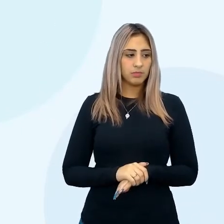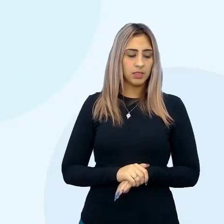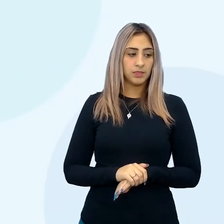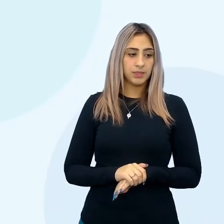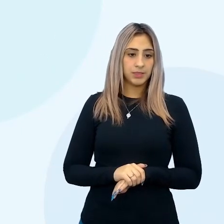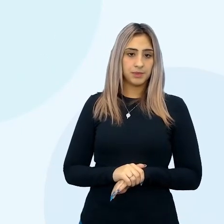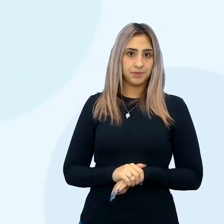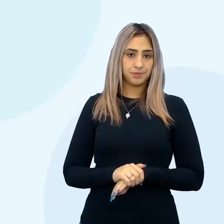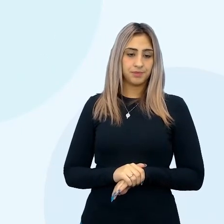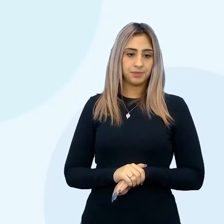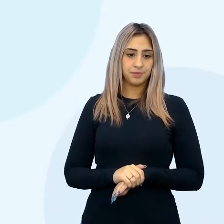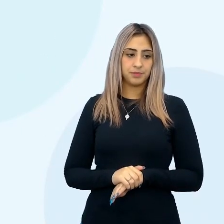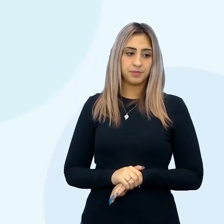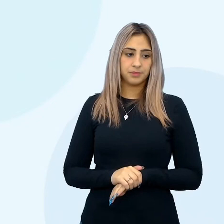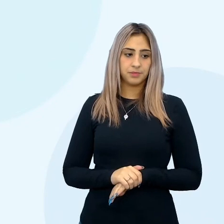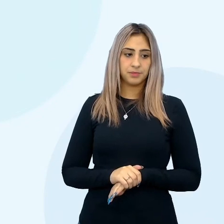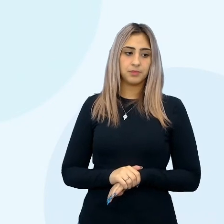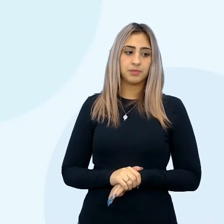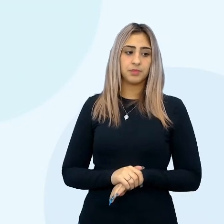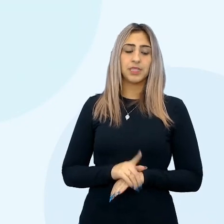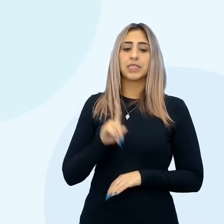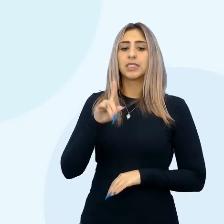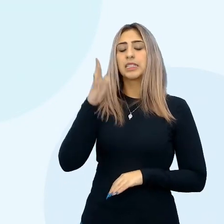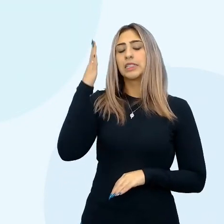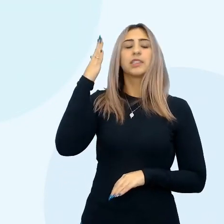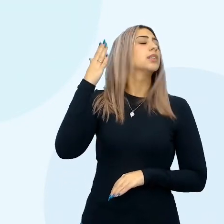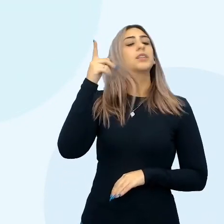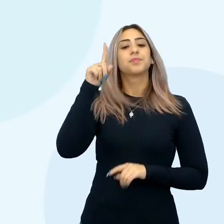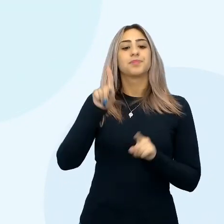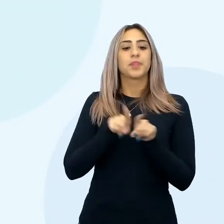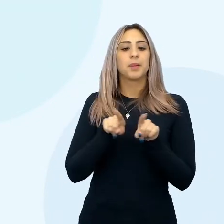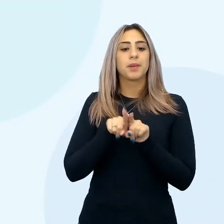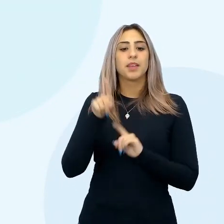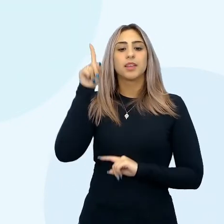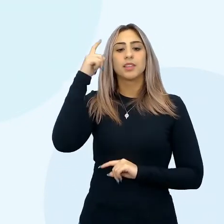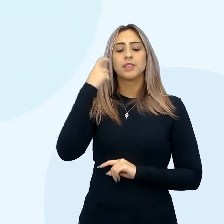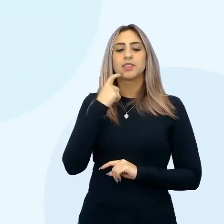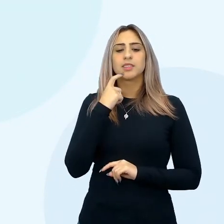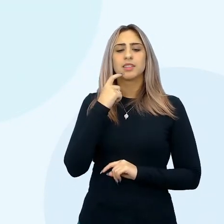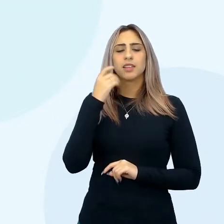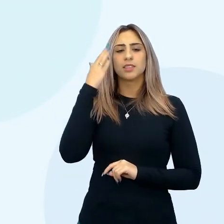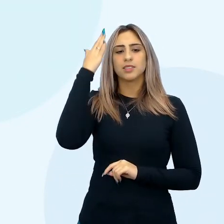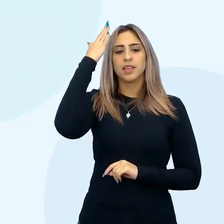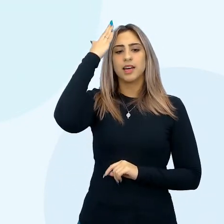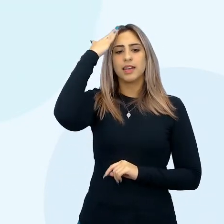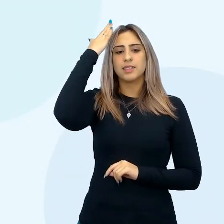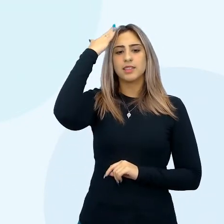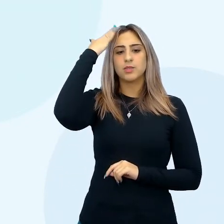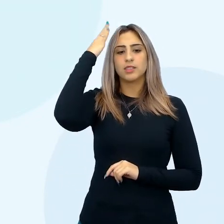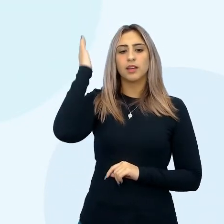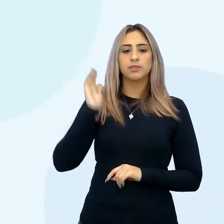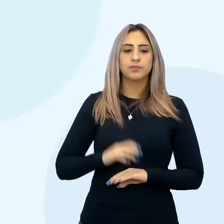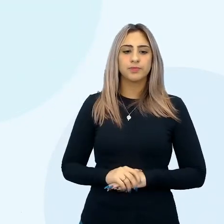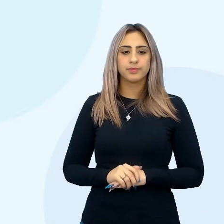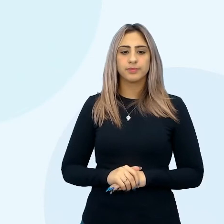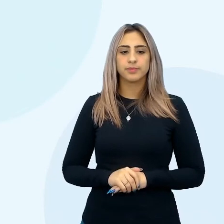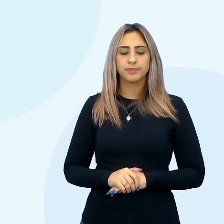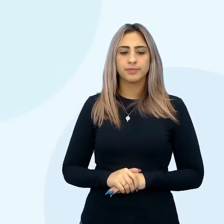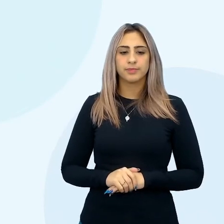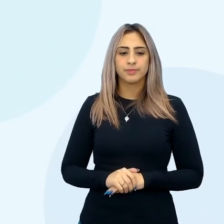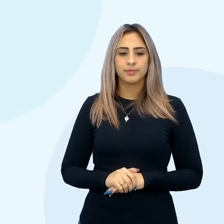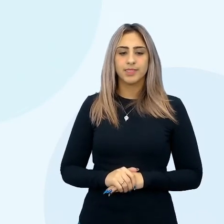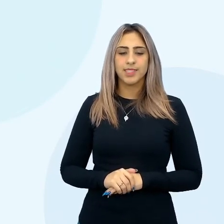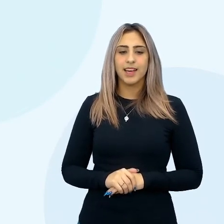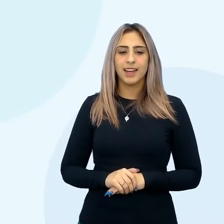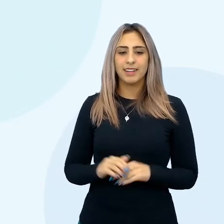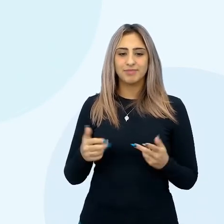encontram. Mas, olha só, Ceará, Terra em Transe, Glauber Rocha, 67. Glauber Rocha. A gente quer conhecer o Brasil de alguma forma, a